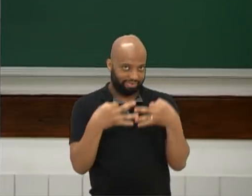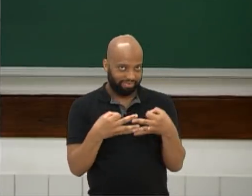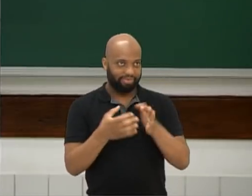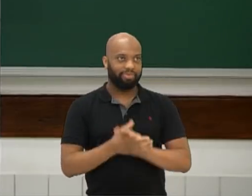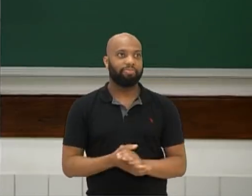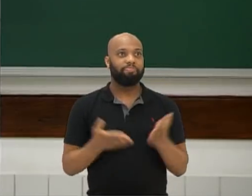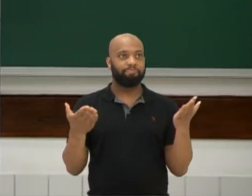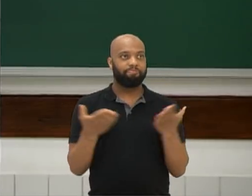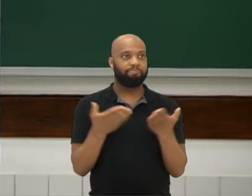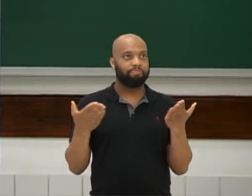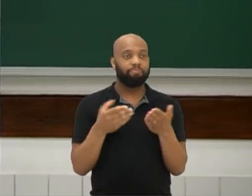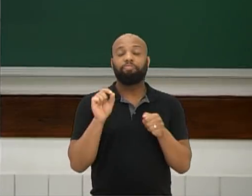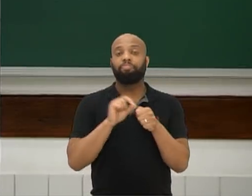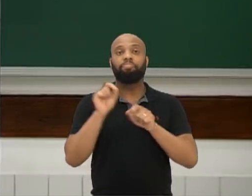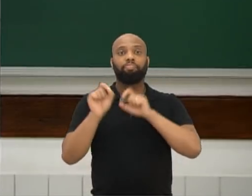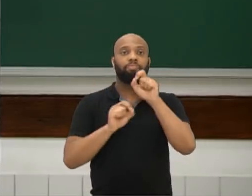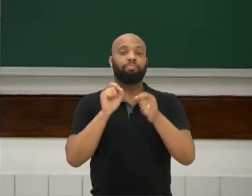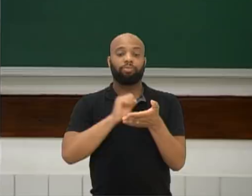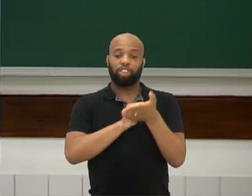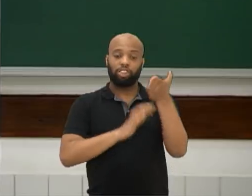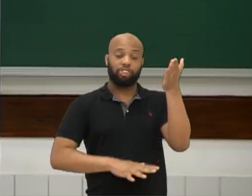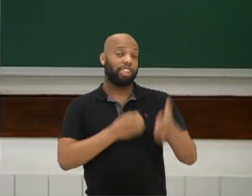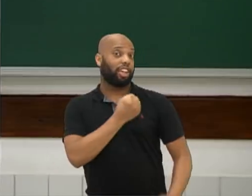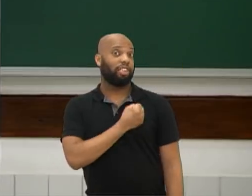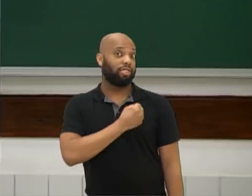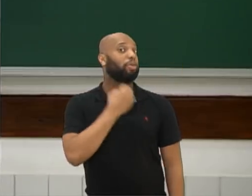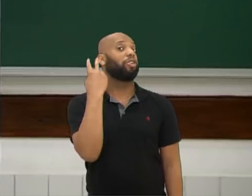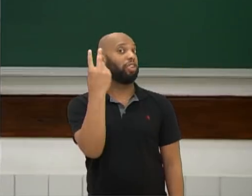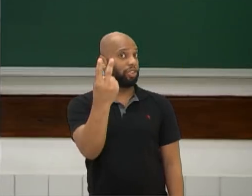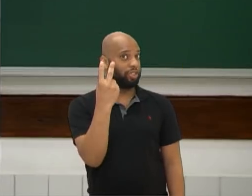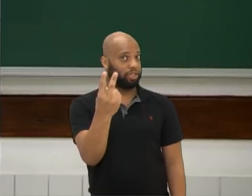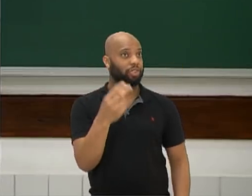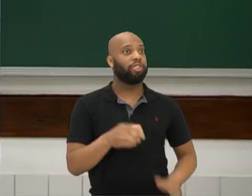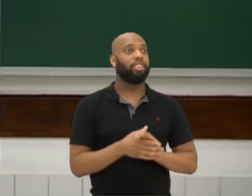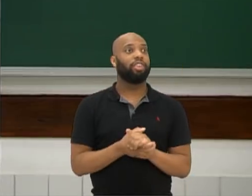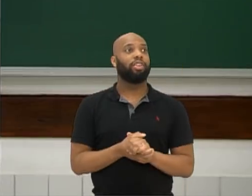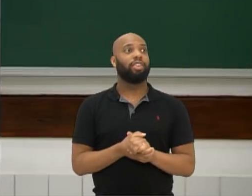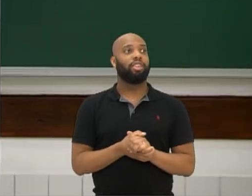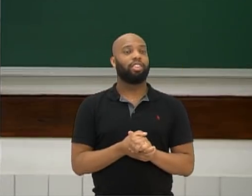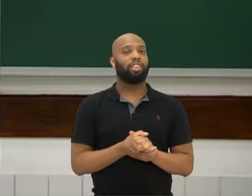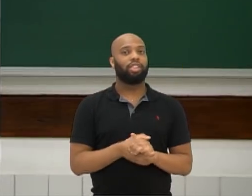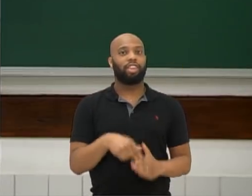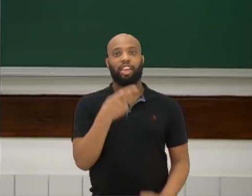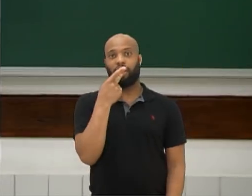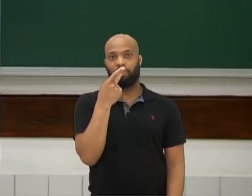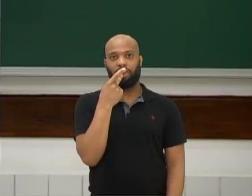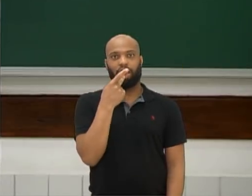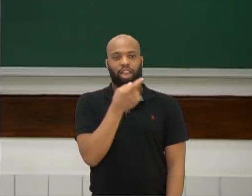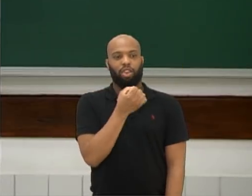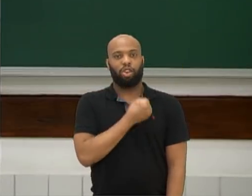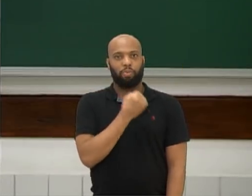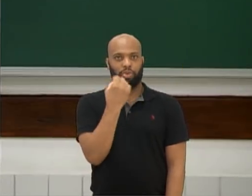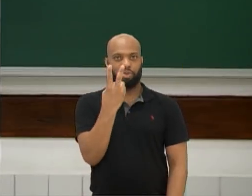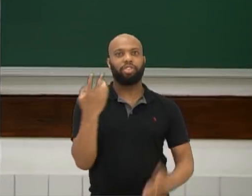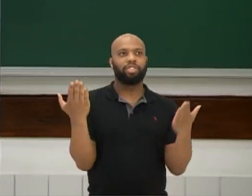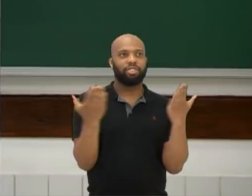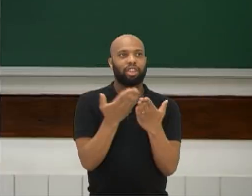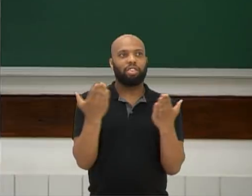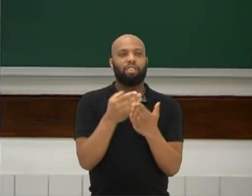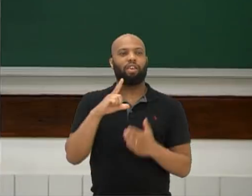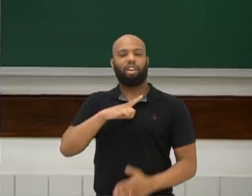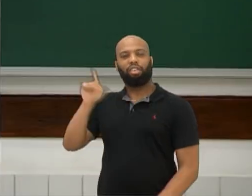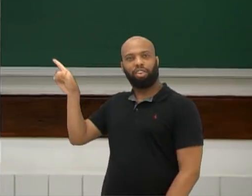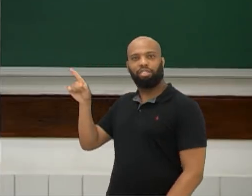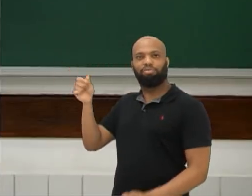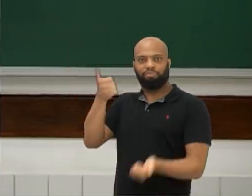então. Perfeito. Atividade number 2, para quem não entendeu, eu falei número 2. O composto representado então